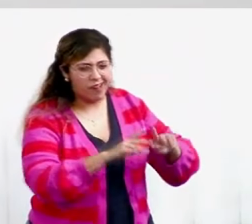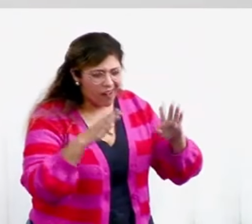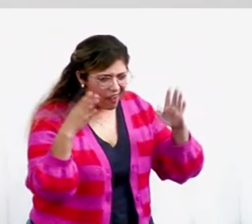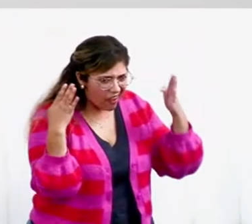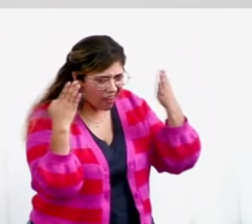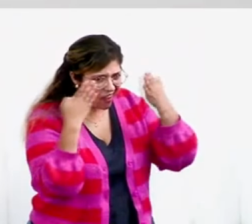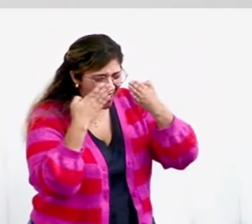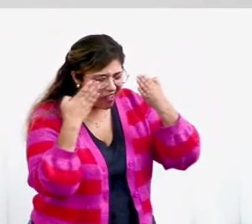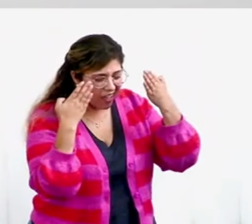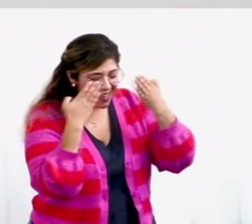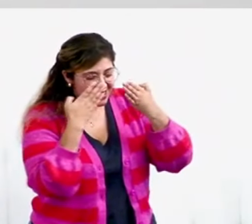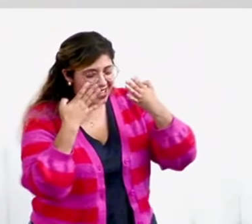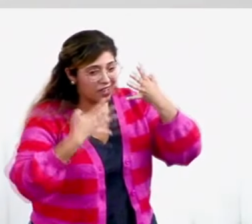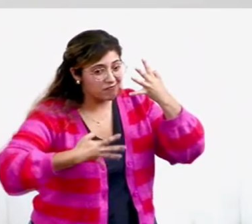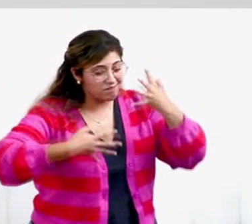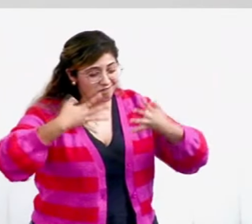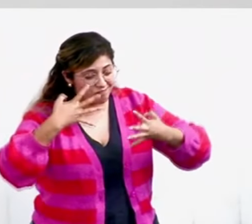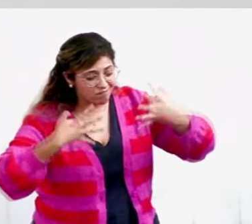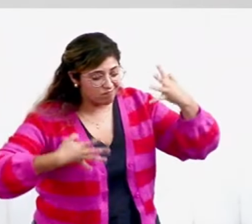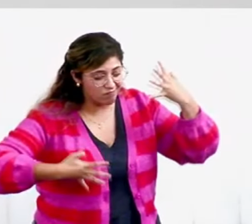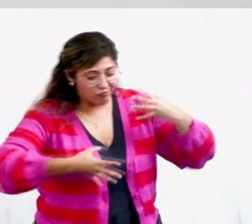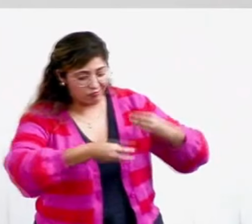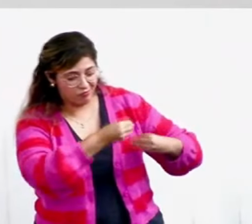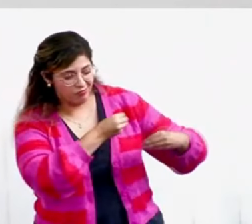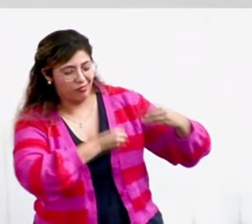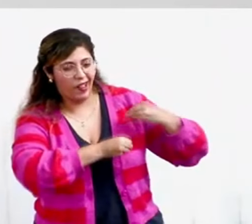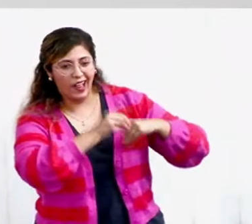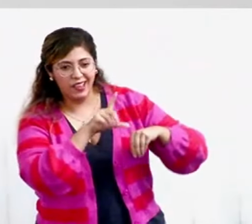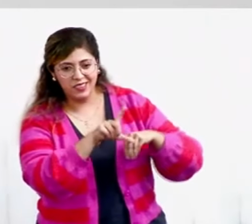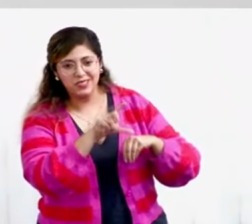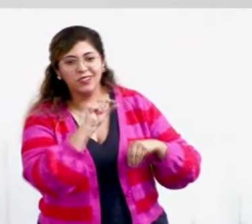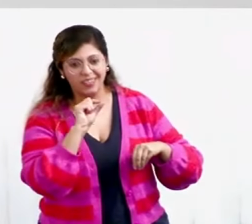há conhecimento, queridos, sem Deus.